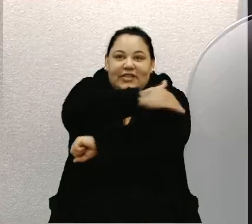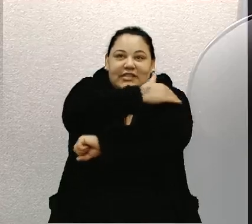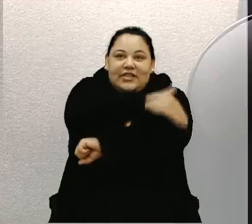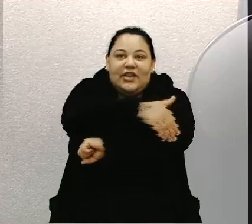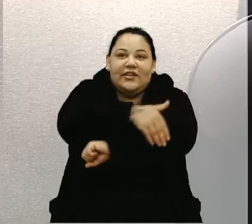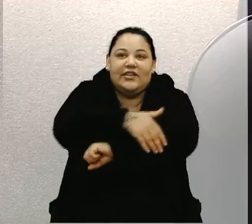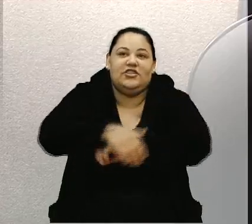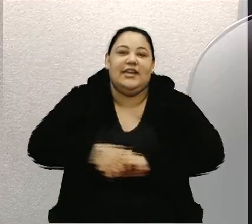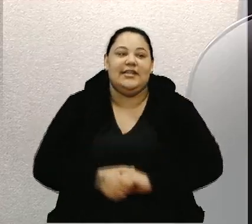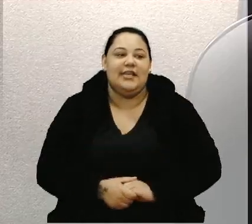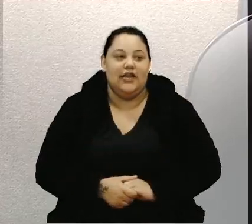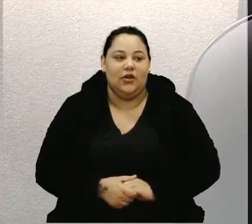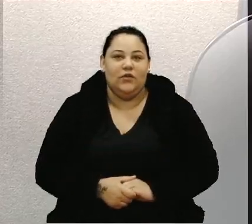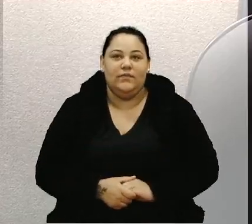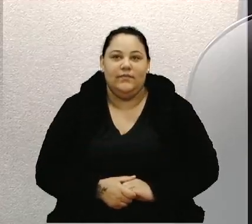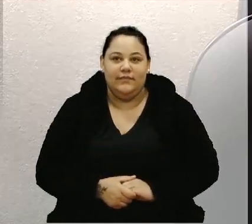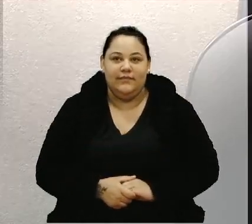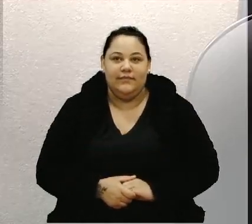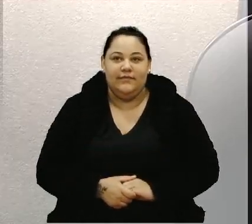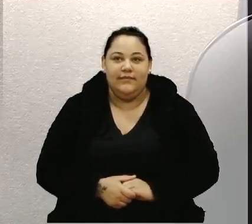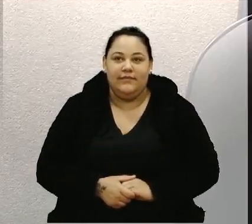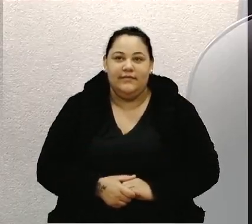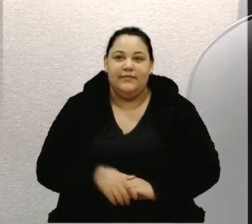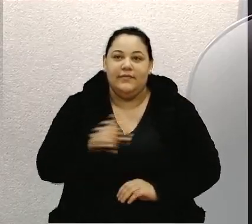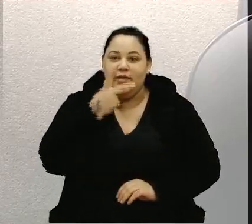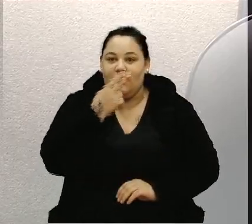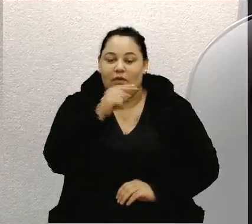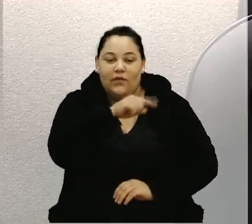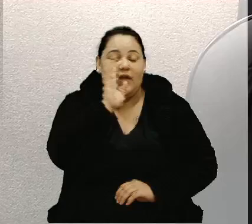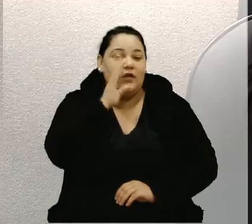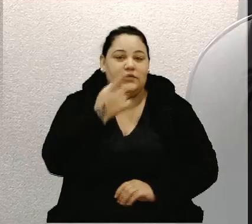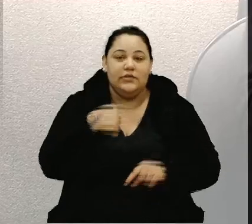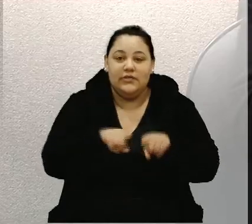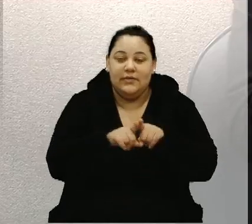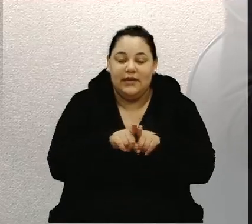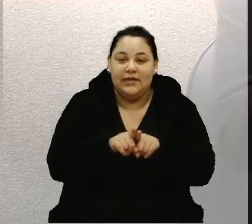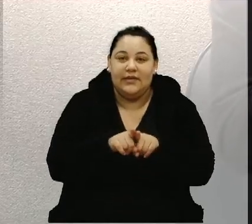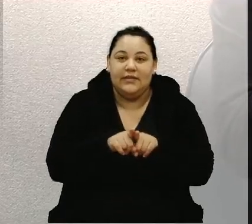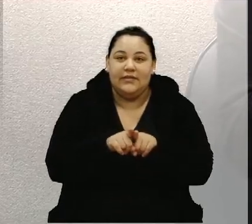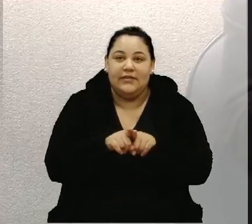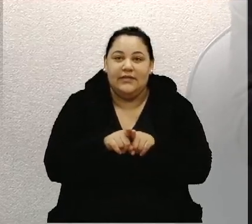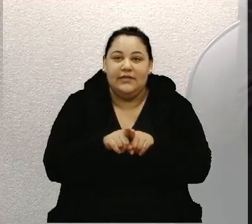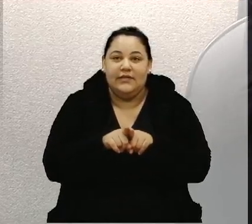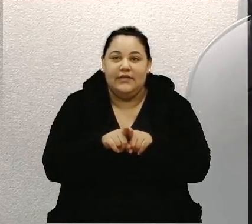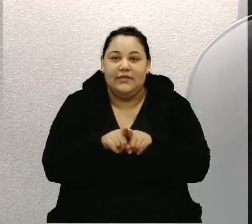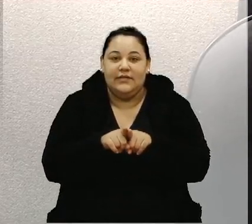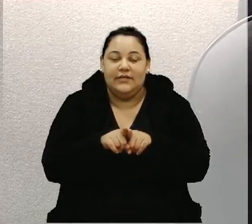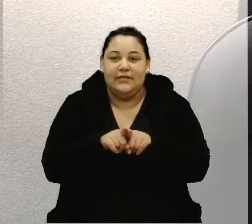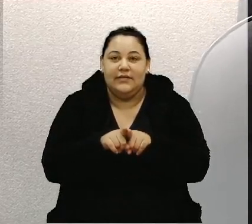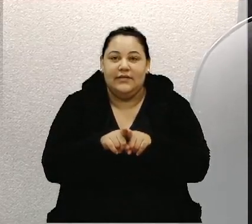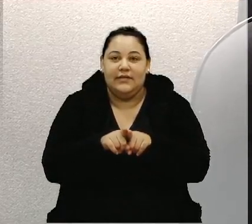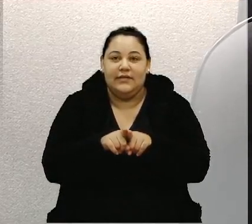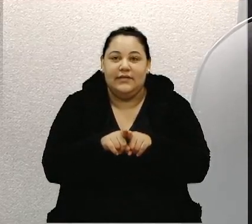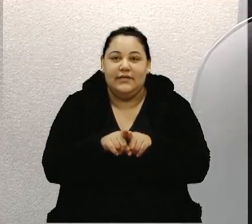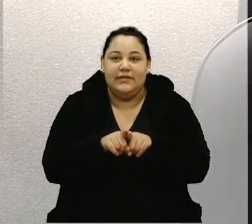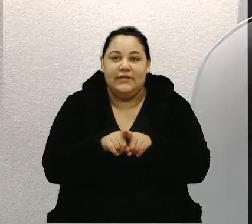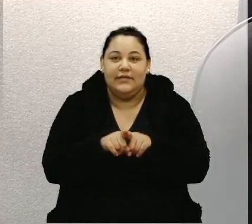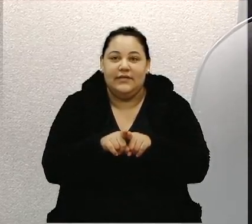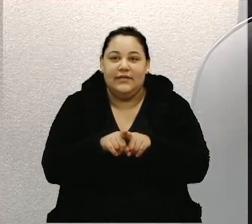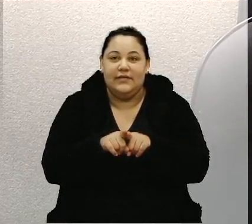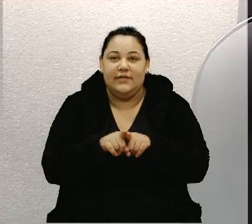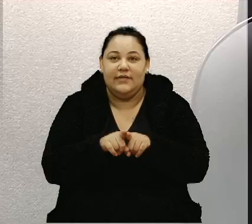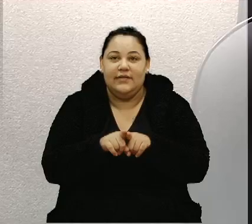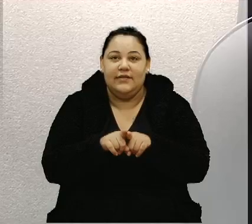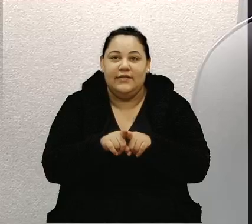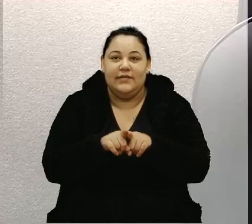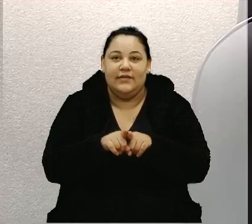beco, porque certamente fará com muita qualidade. Mas eu quero também aqui falar a respeito da maternidade, né, da